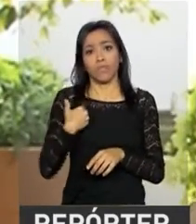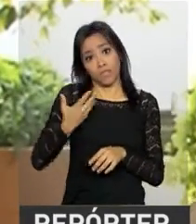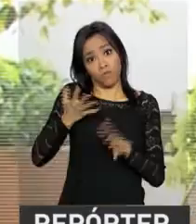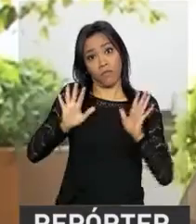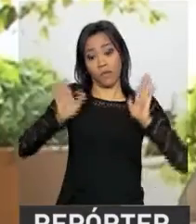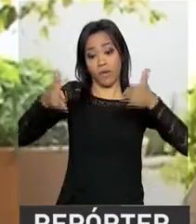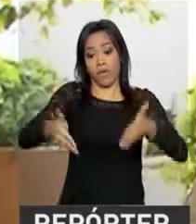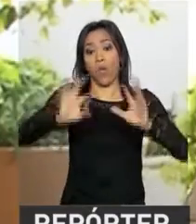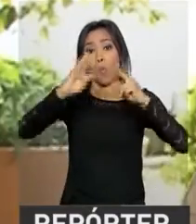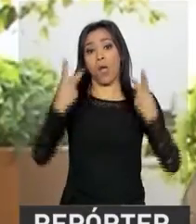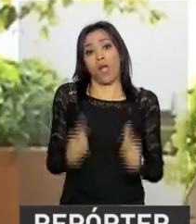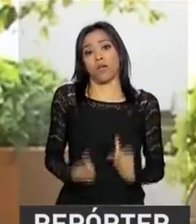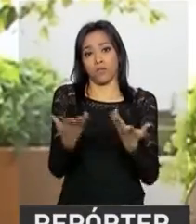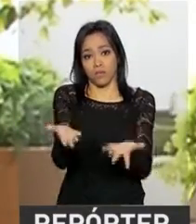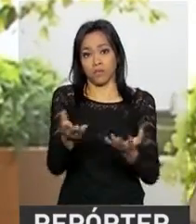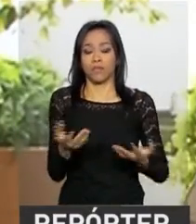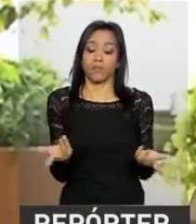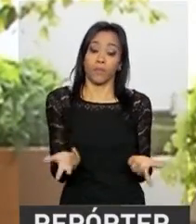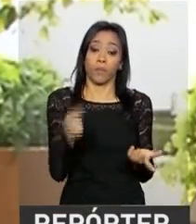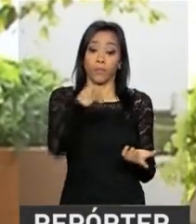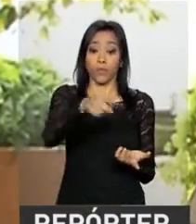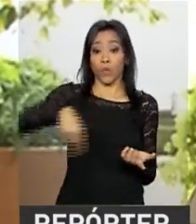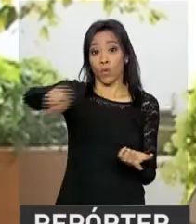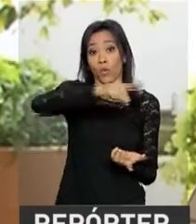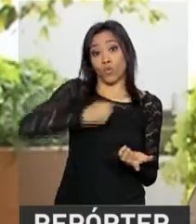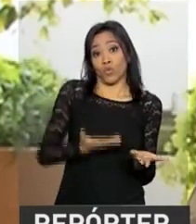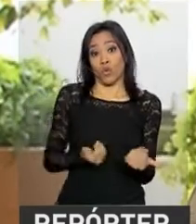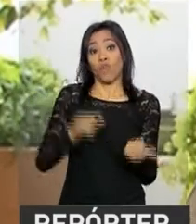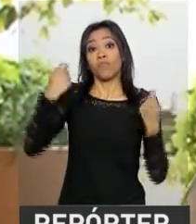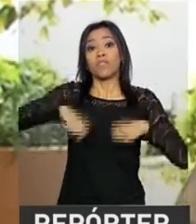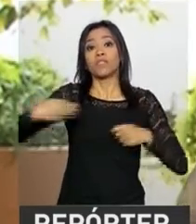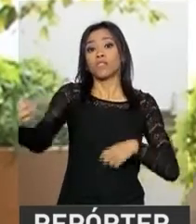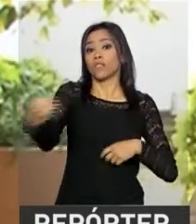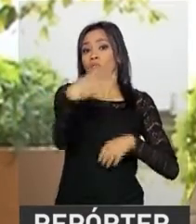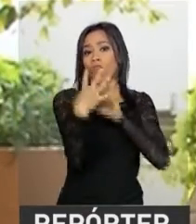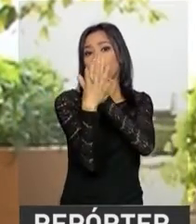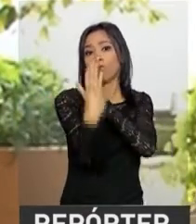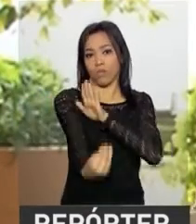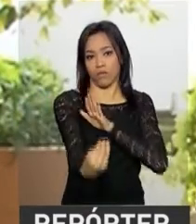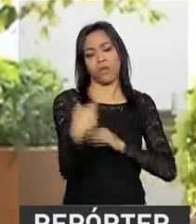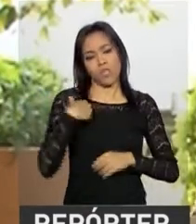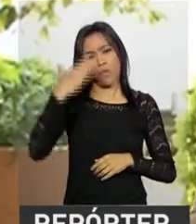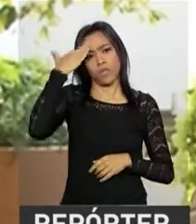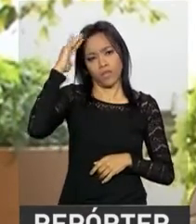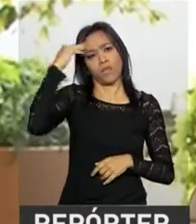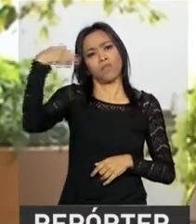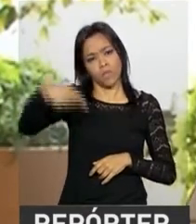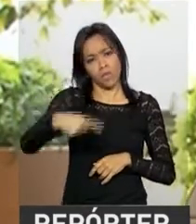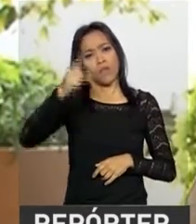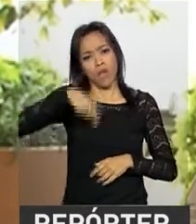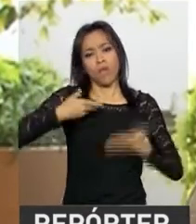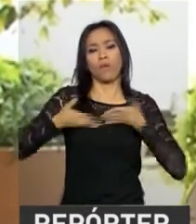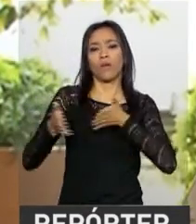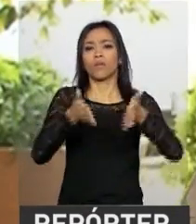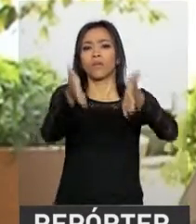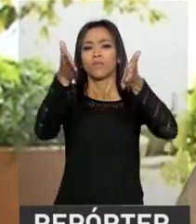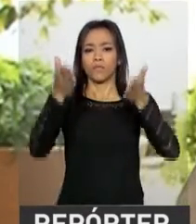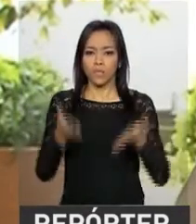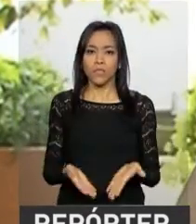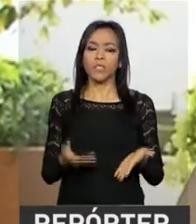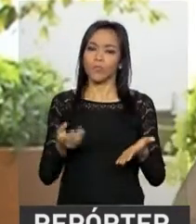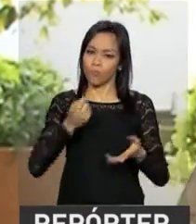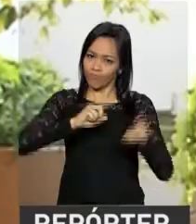humanidades o jovem de hoje precisa dessa nova escola e eu entendo que esse modelo pode ser um caminho extremamente